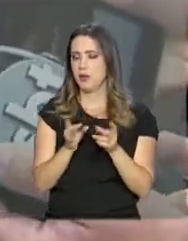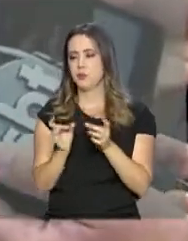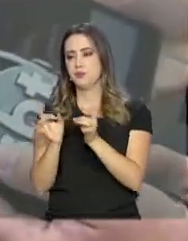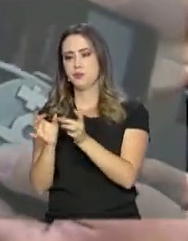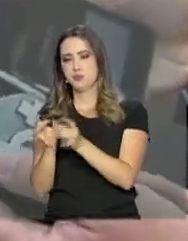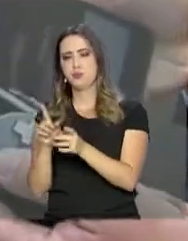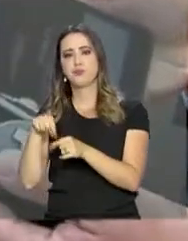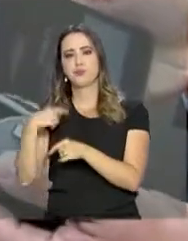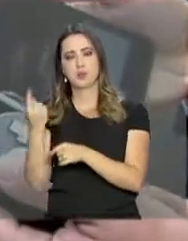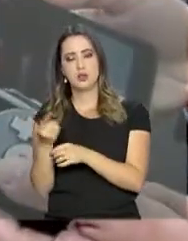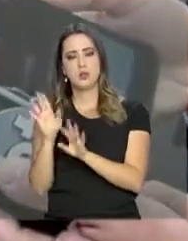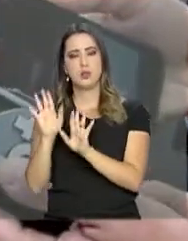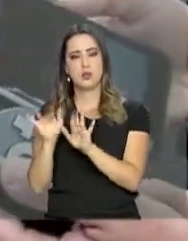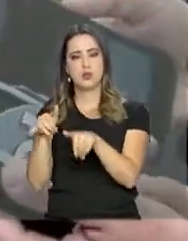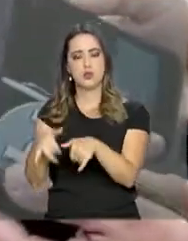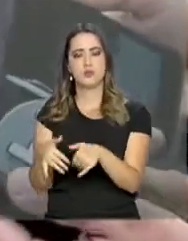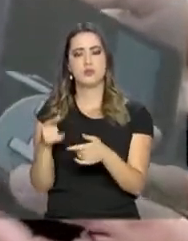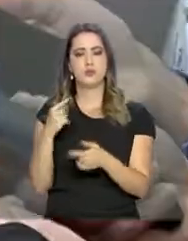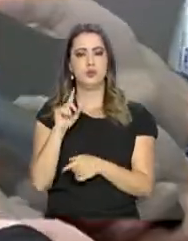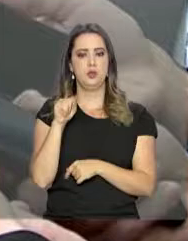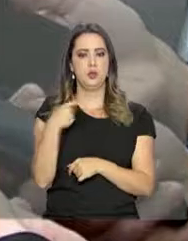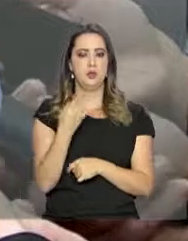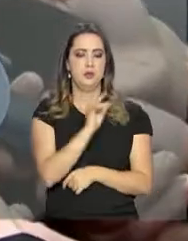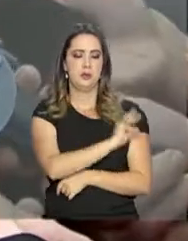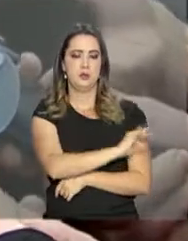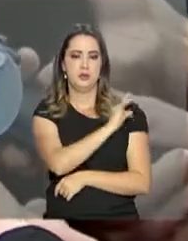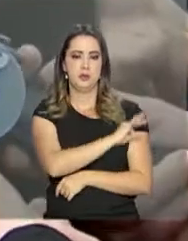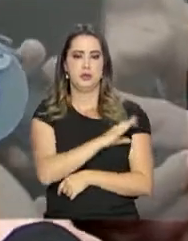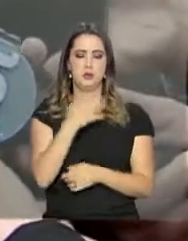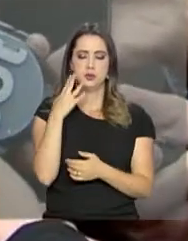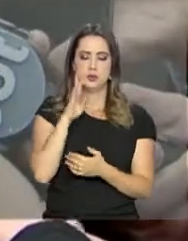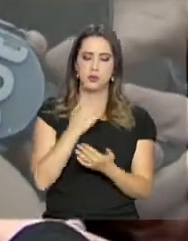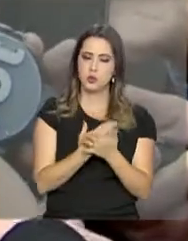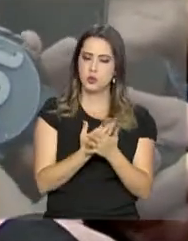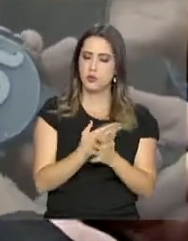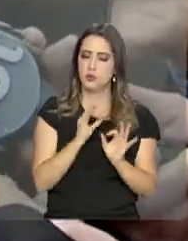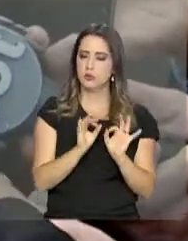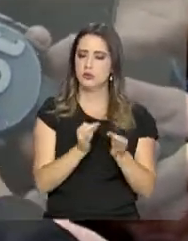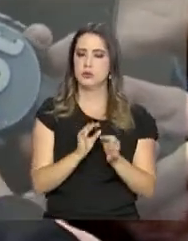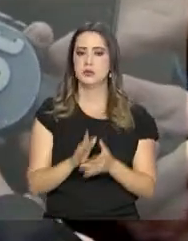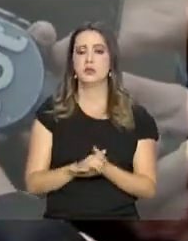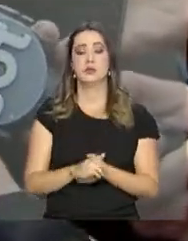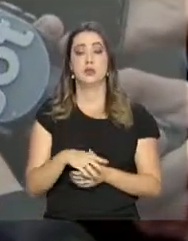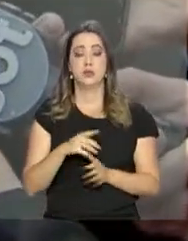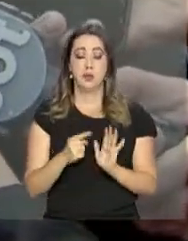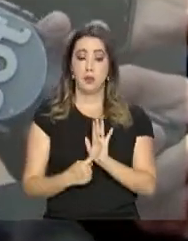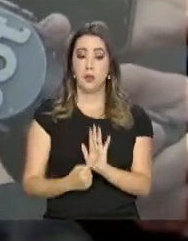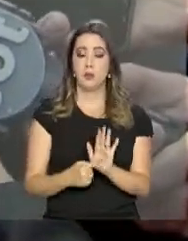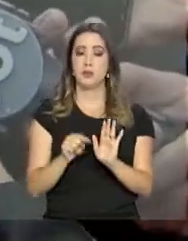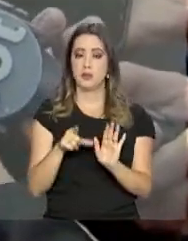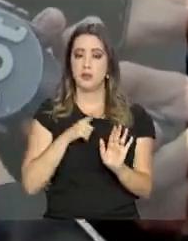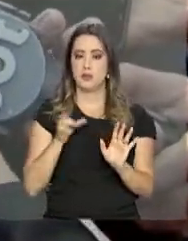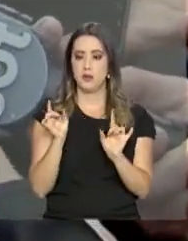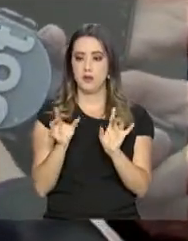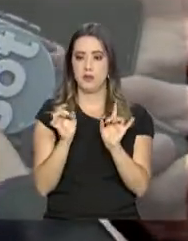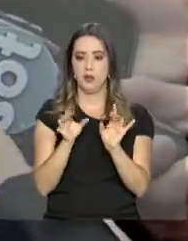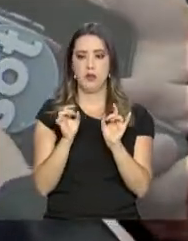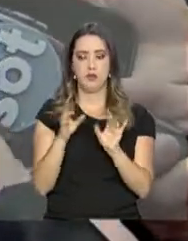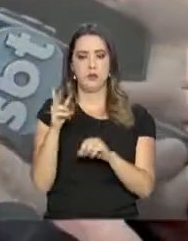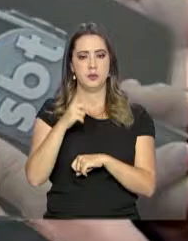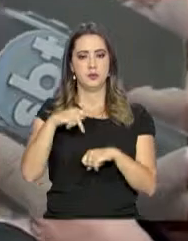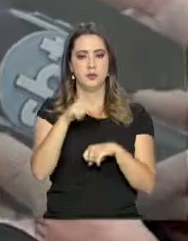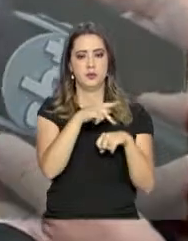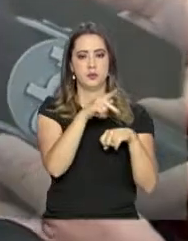ideias, concordou, vai mandar os técnicos examinarem. Eu mencionei também a questão das concessões, privatizações que nós estamos fazendo no país,